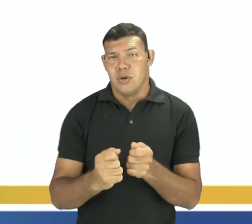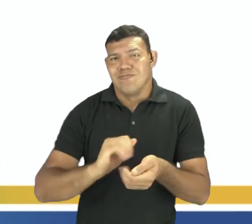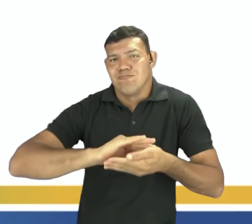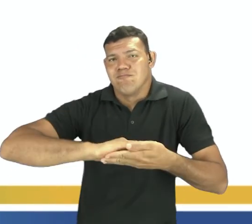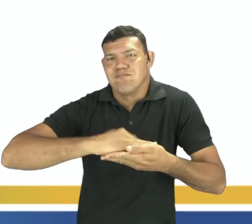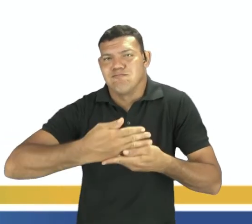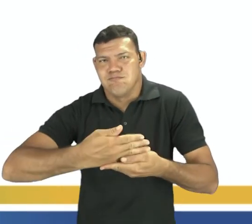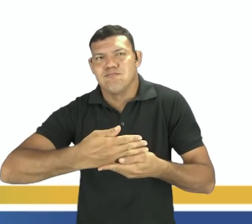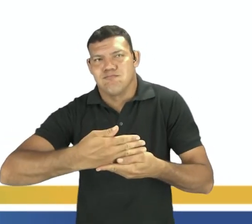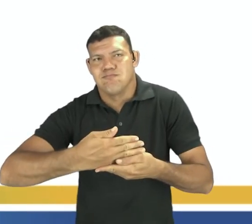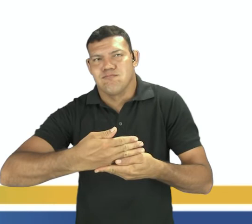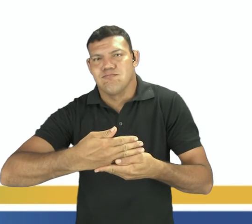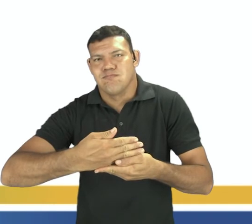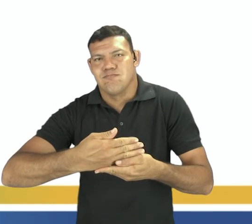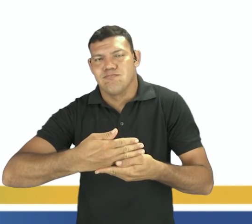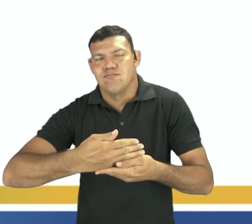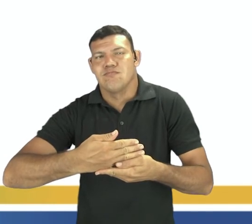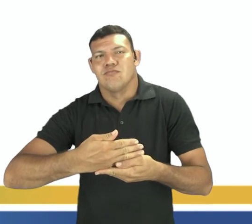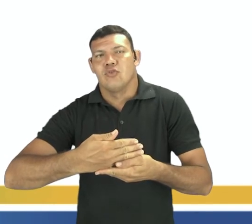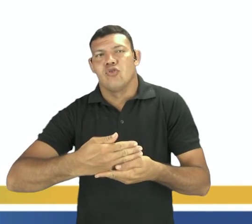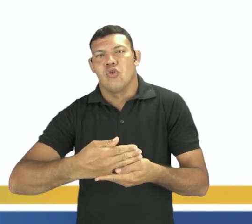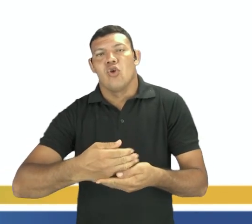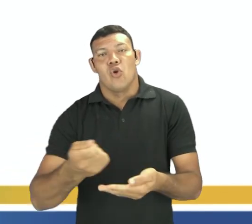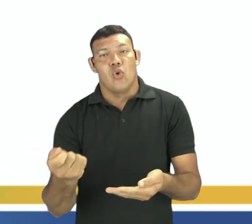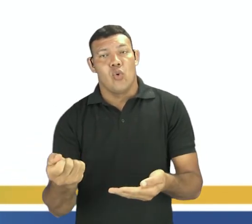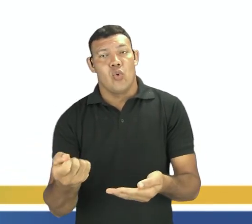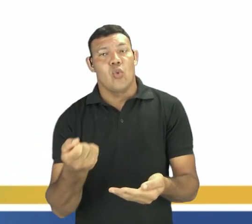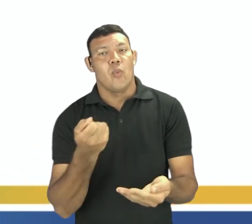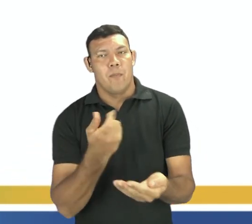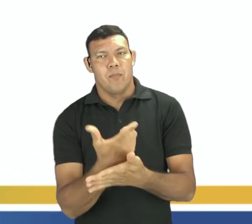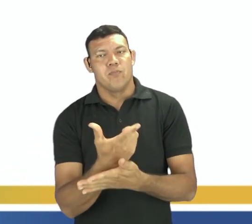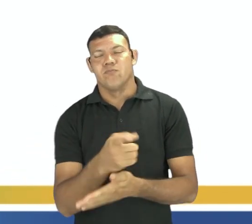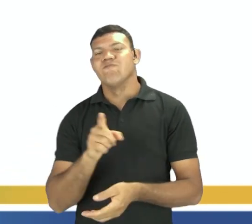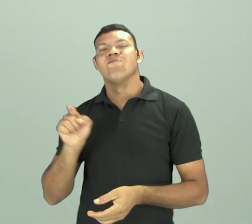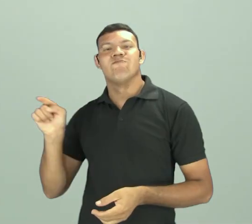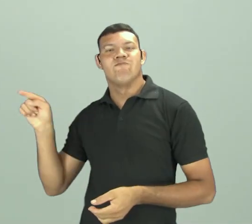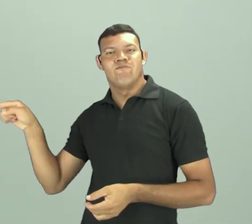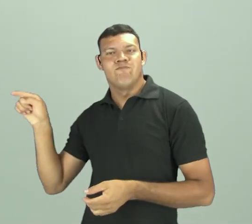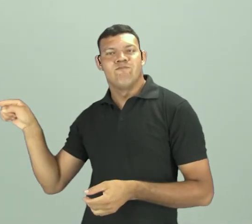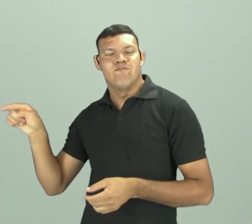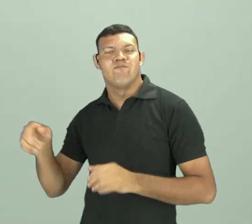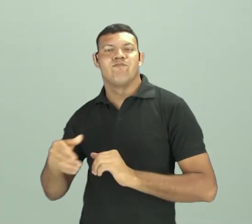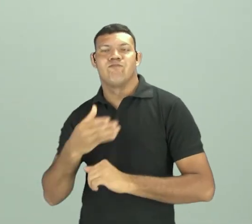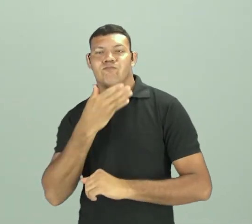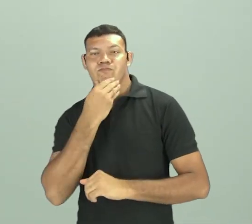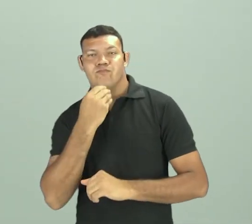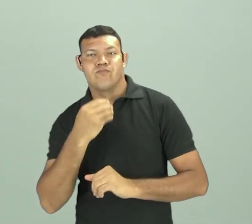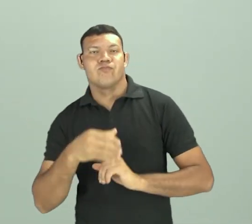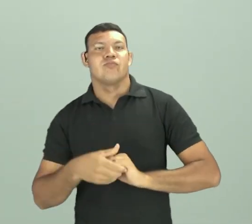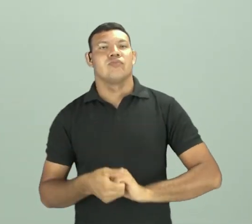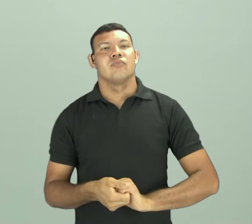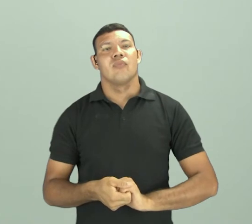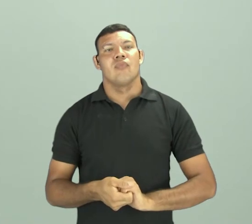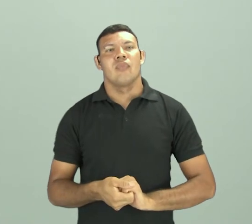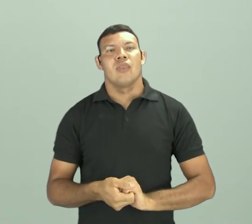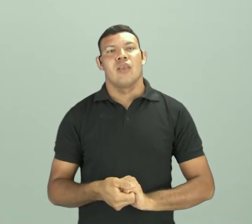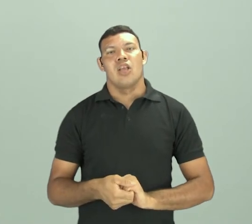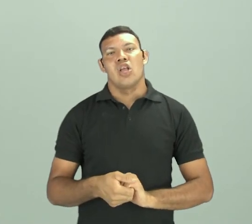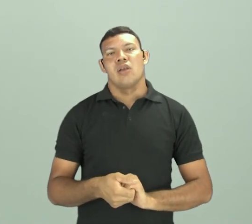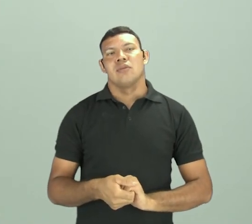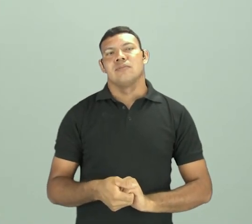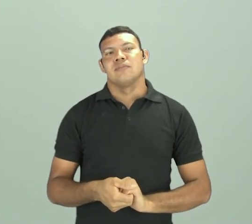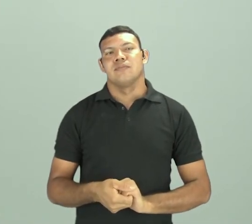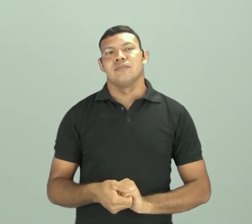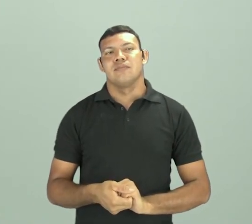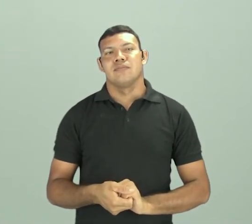de jogos, ou para jogar, será comprado por ele. Ok? Essa partezinha do buy, é interessante que vocês lembrem,